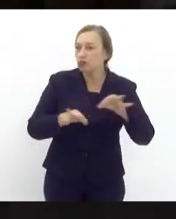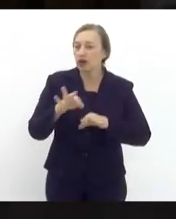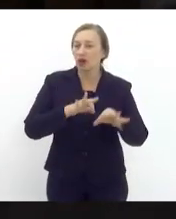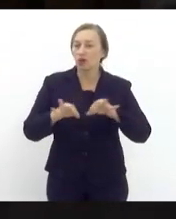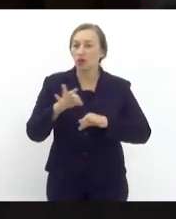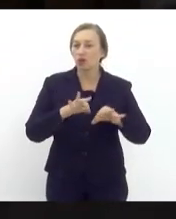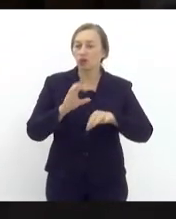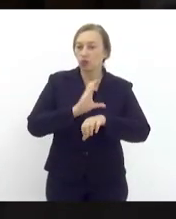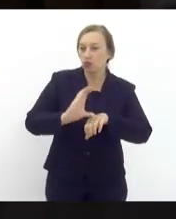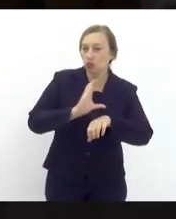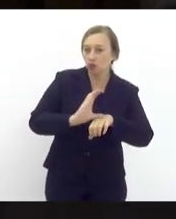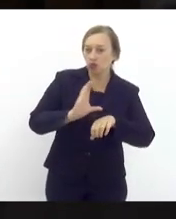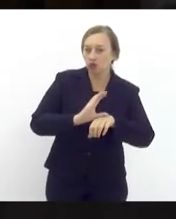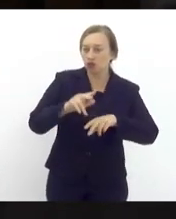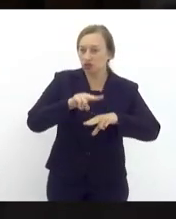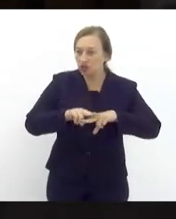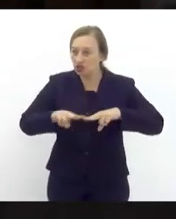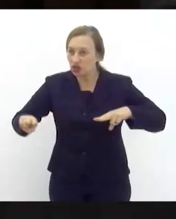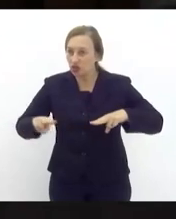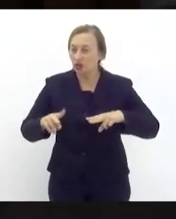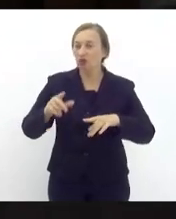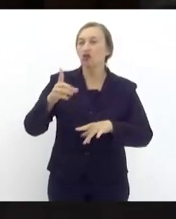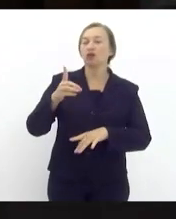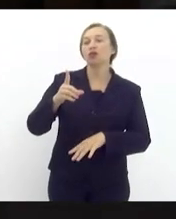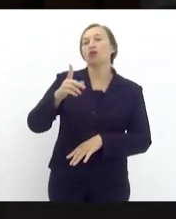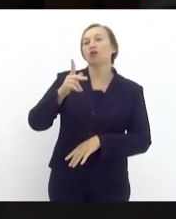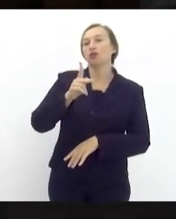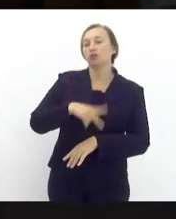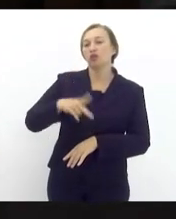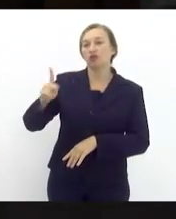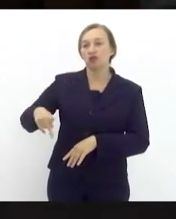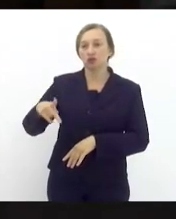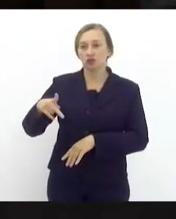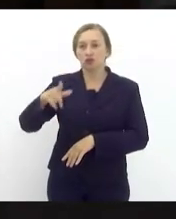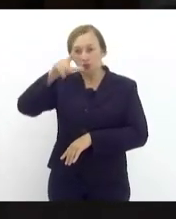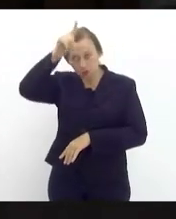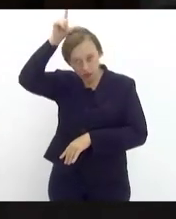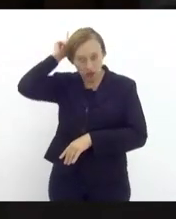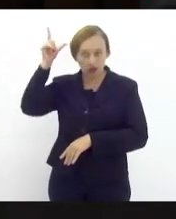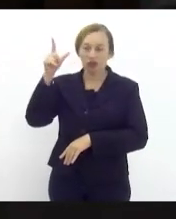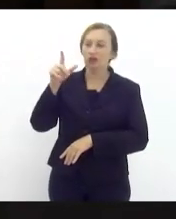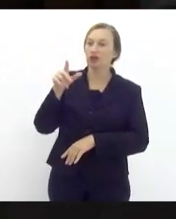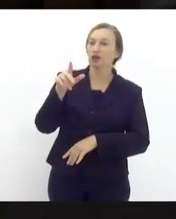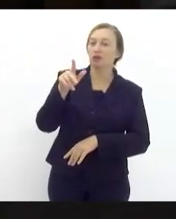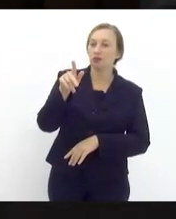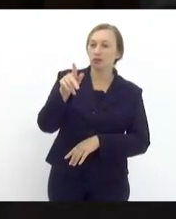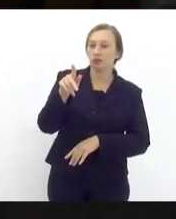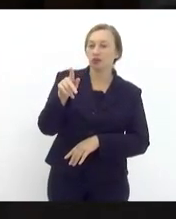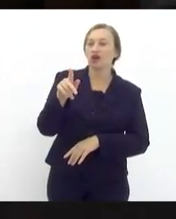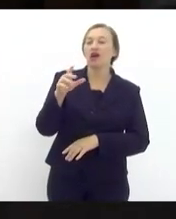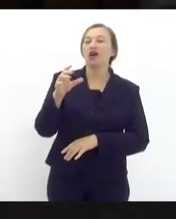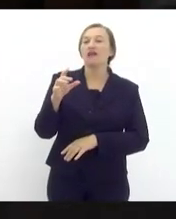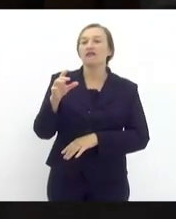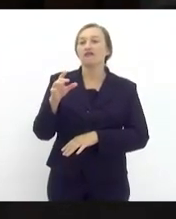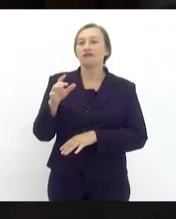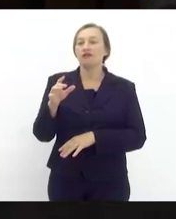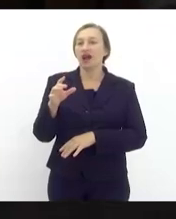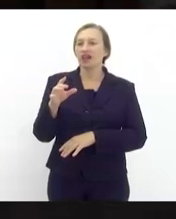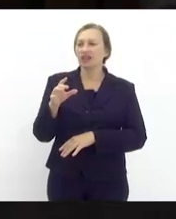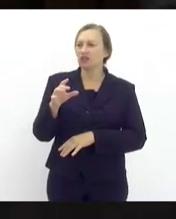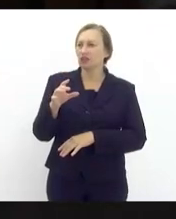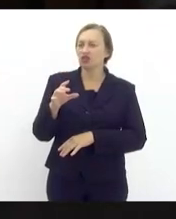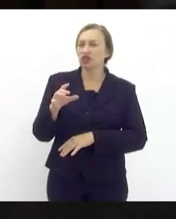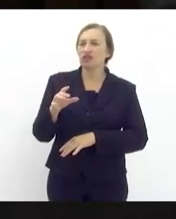Luiz Paulo foi professor titular de topografia da faculdade de arquitetura Silva e Souza